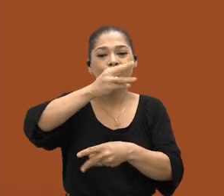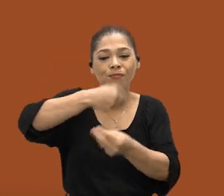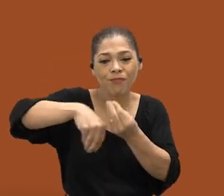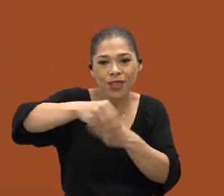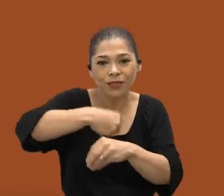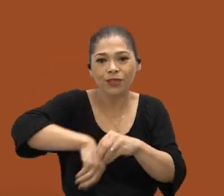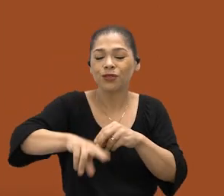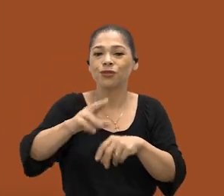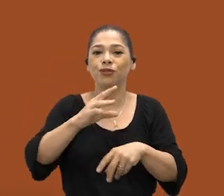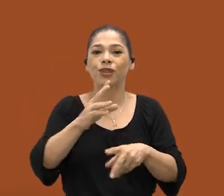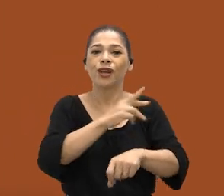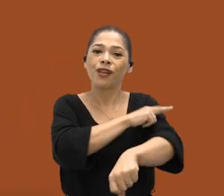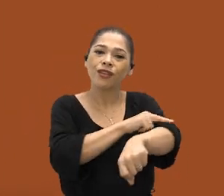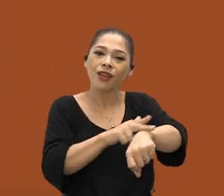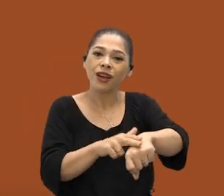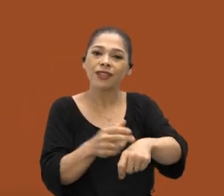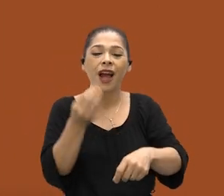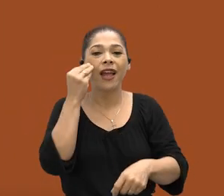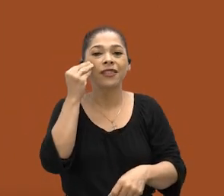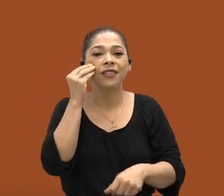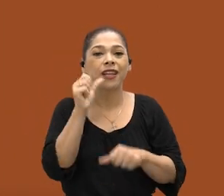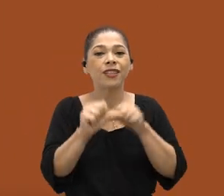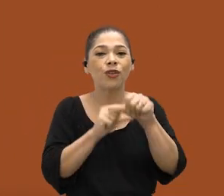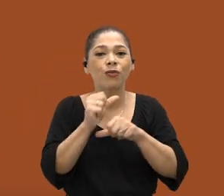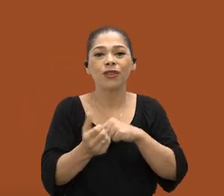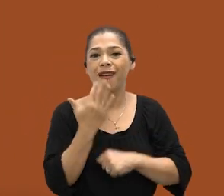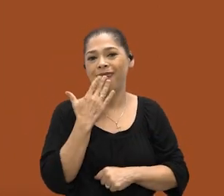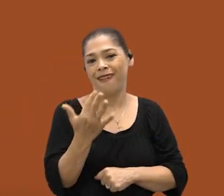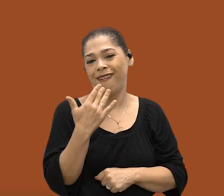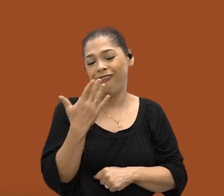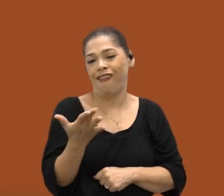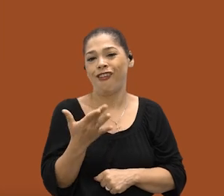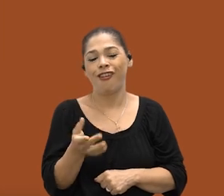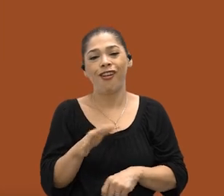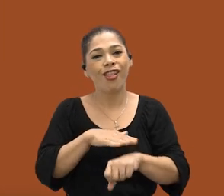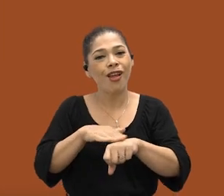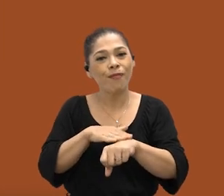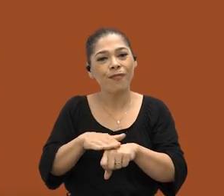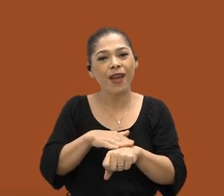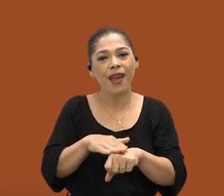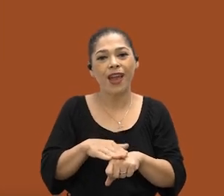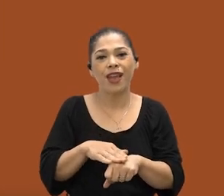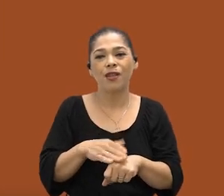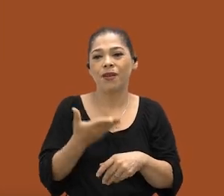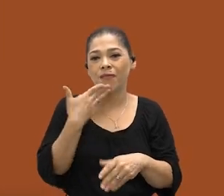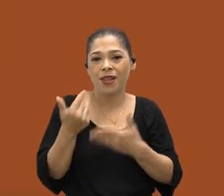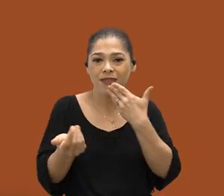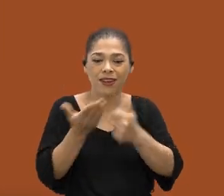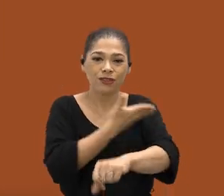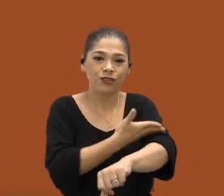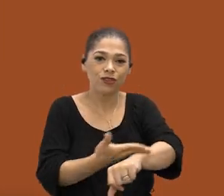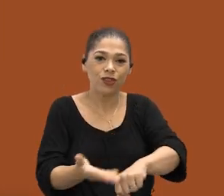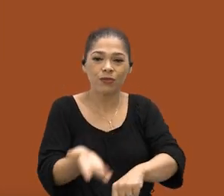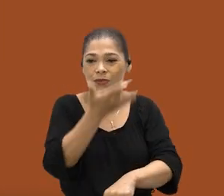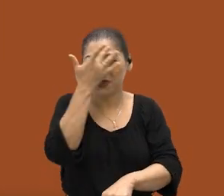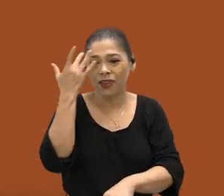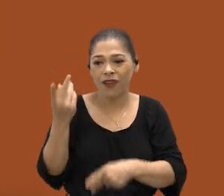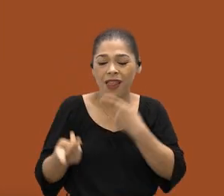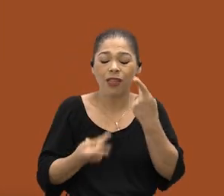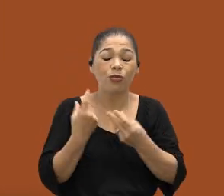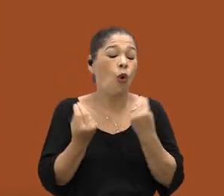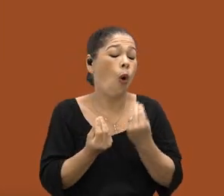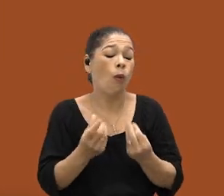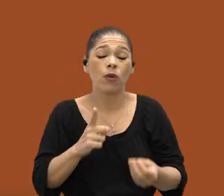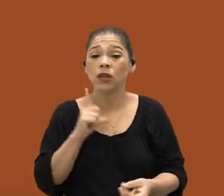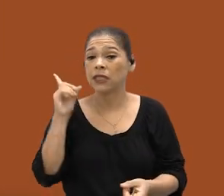embraquecer as peles para embranquecer os costumes e aí nós temos grandes intelectuais não não eram únicos nesse cenário Tinha pessoas que já diziam